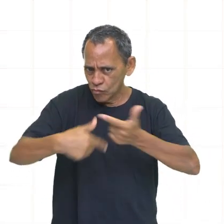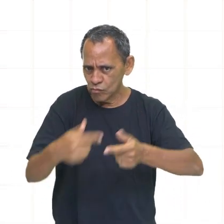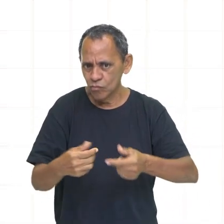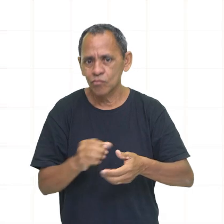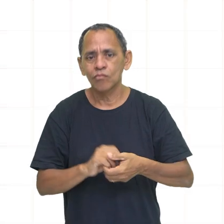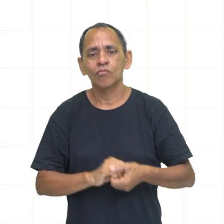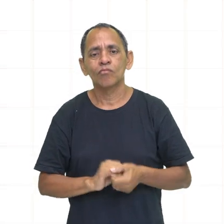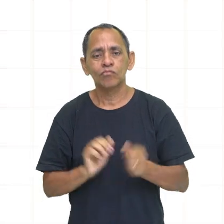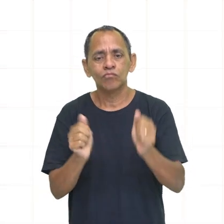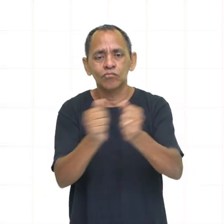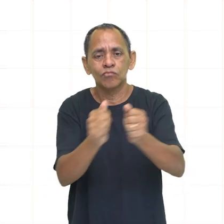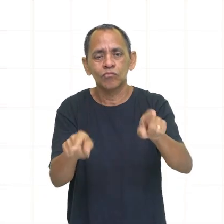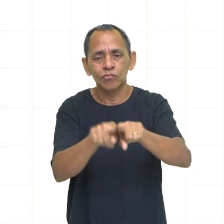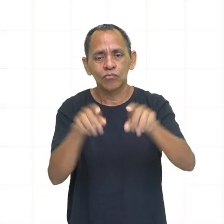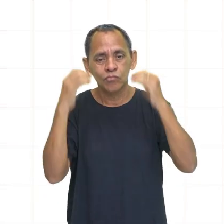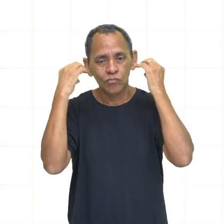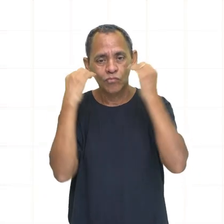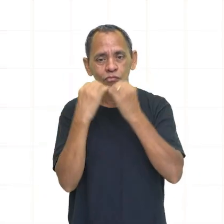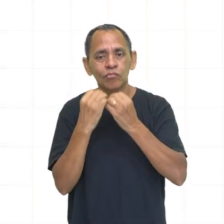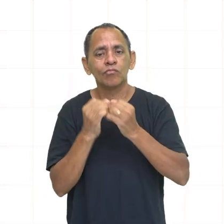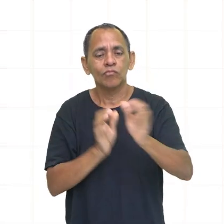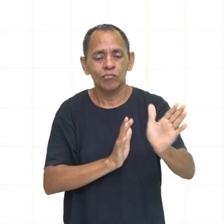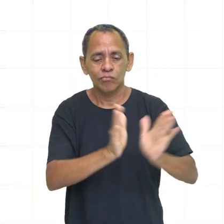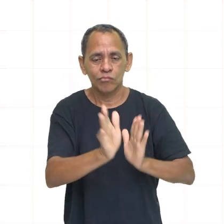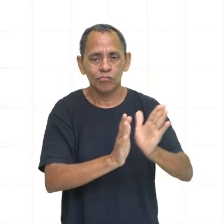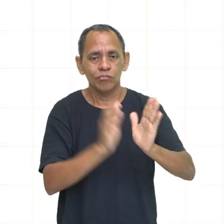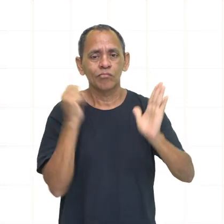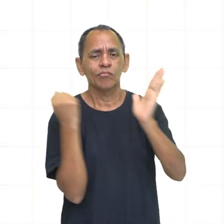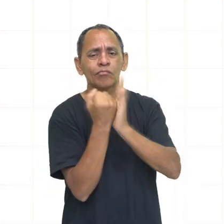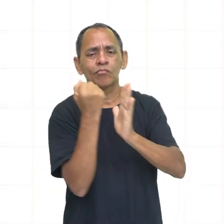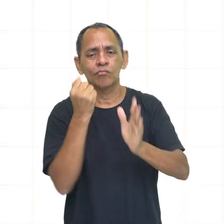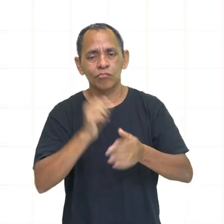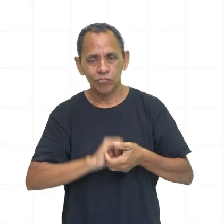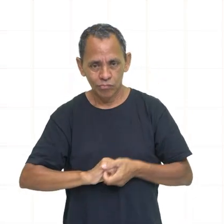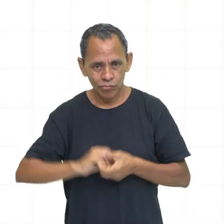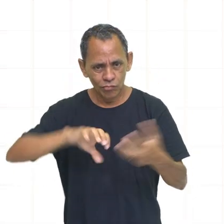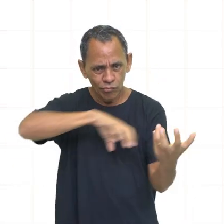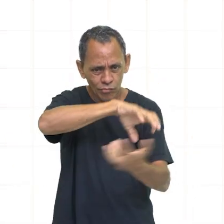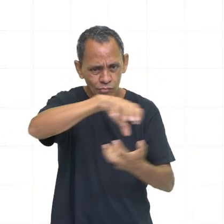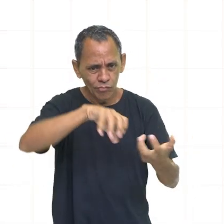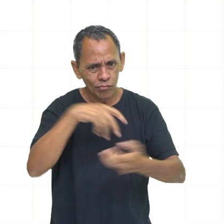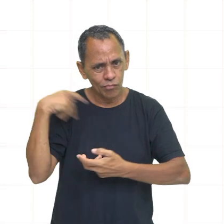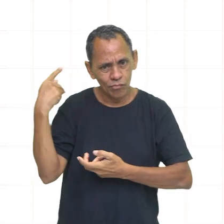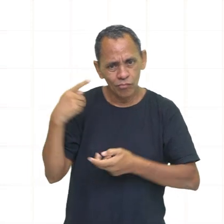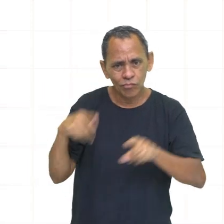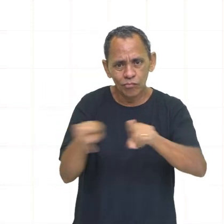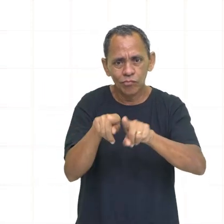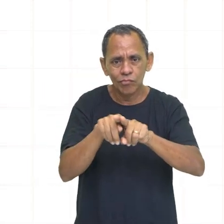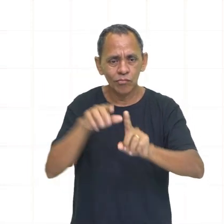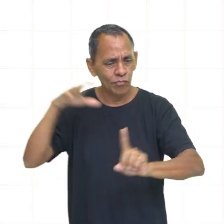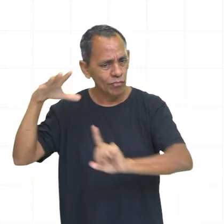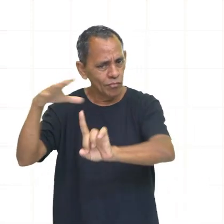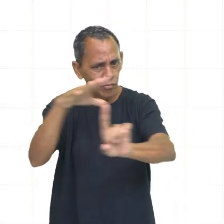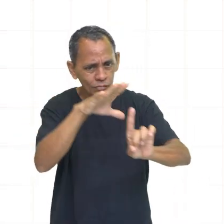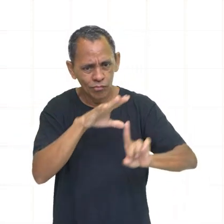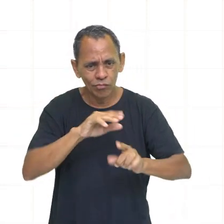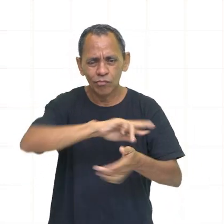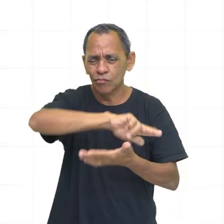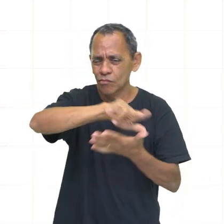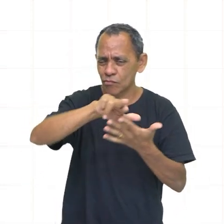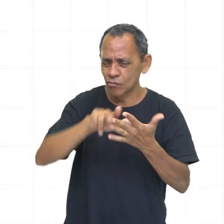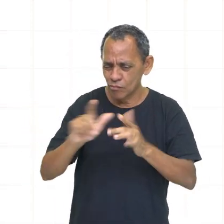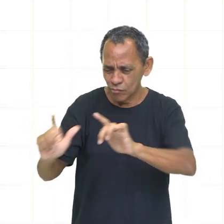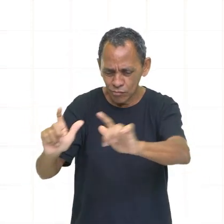tomadas no governo do Marechal Deodoro um período marcado por conflitos políticos e pressões